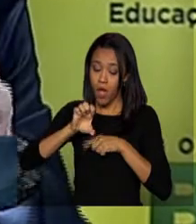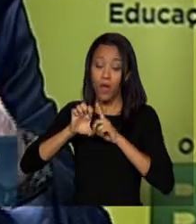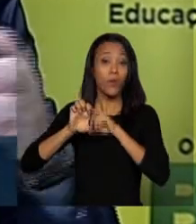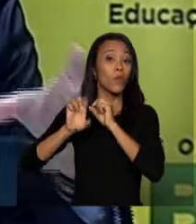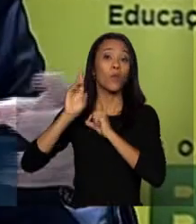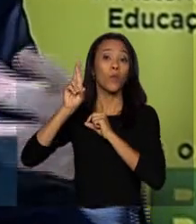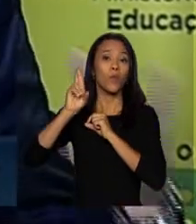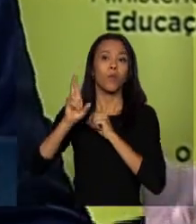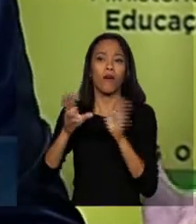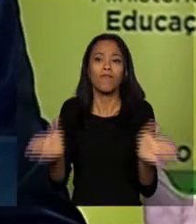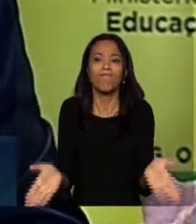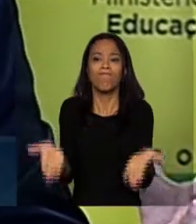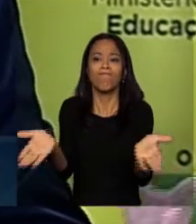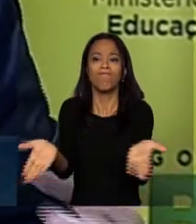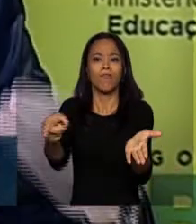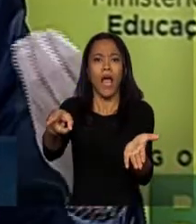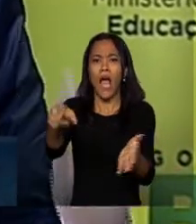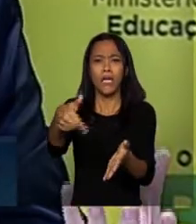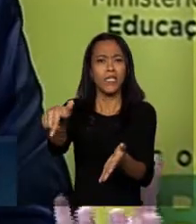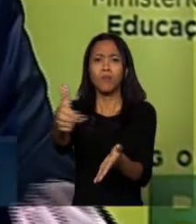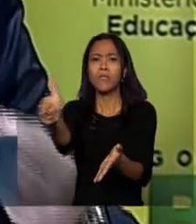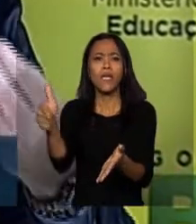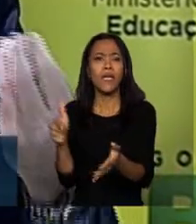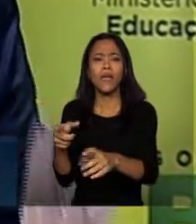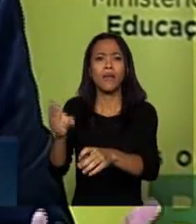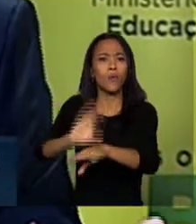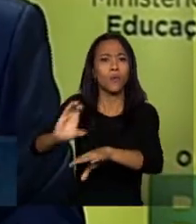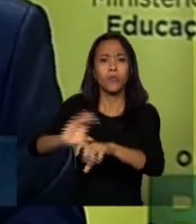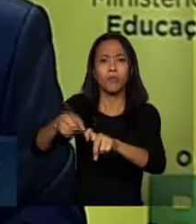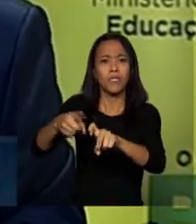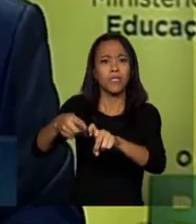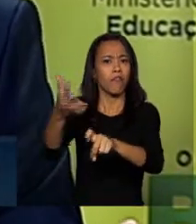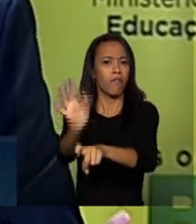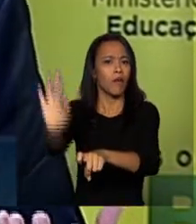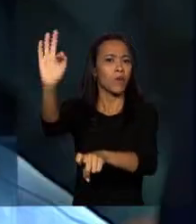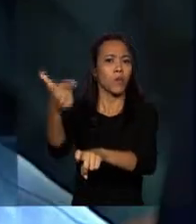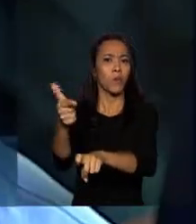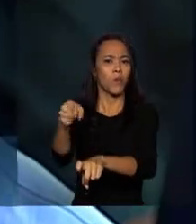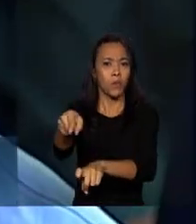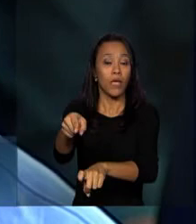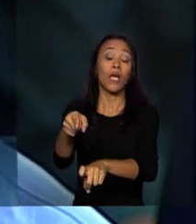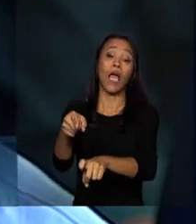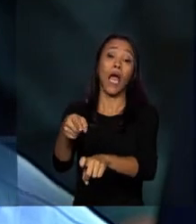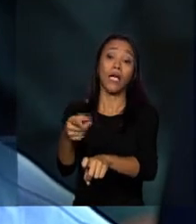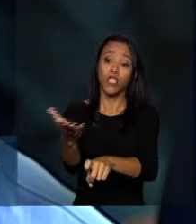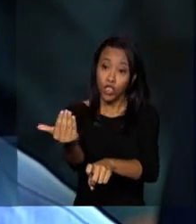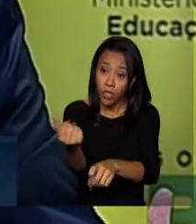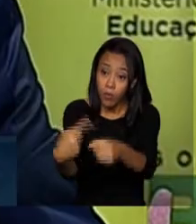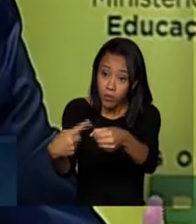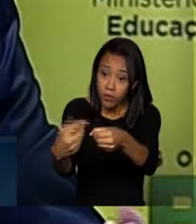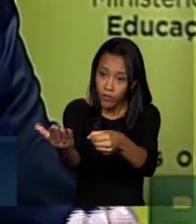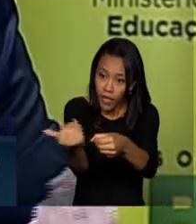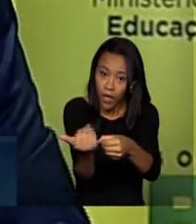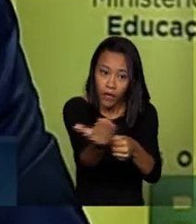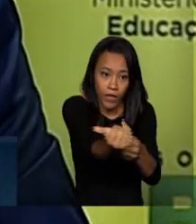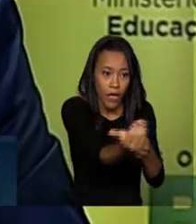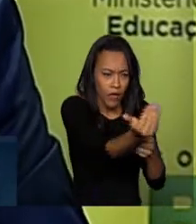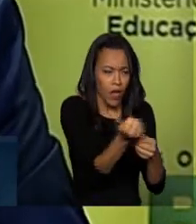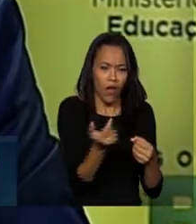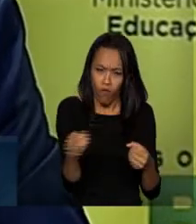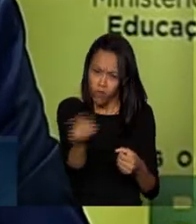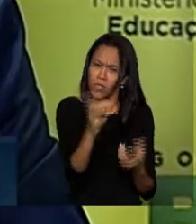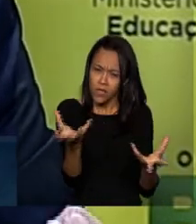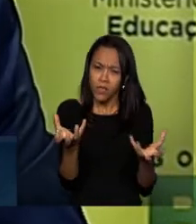Diz quais são as regiões que não têm faculdade de medicina e que precisam, que têm condições, e a partir daí chamam municípios, estados, vocês